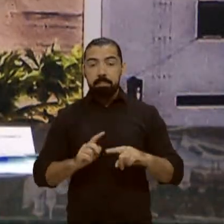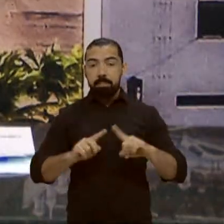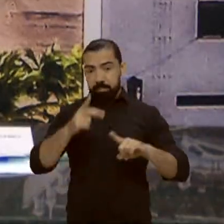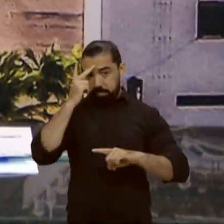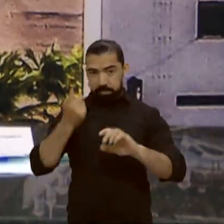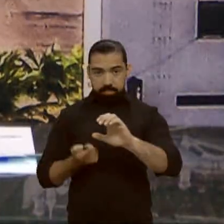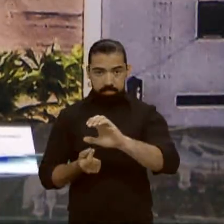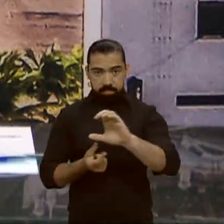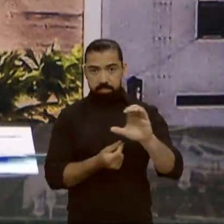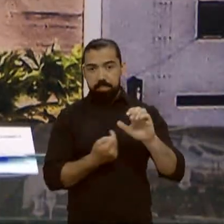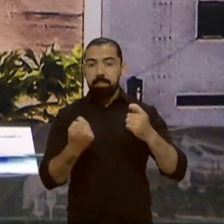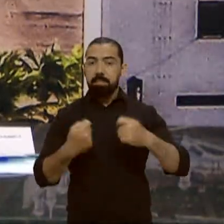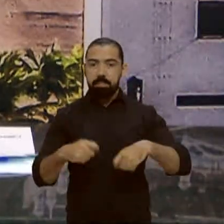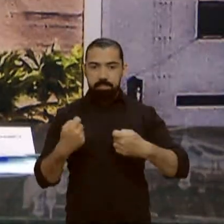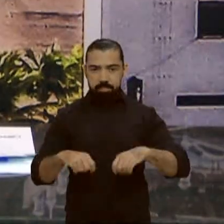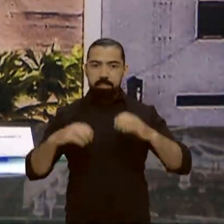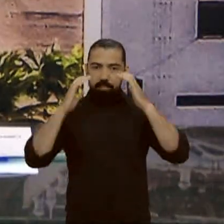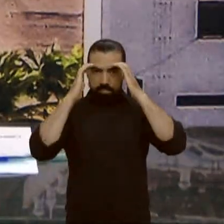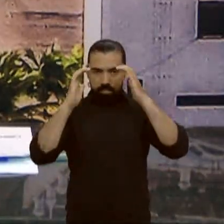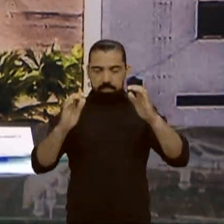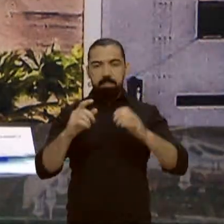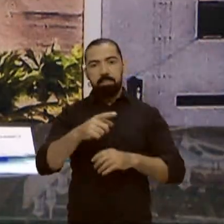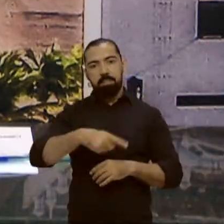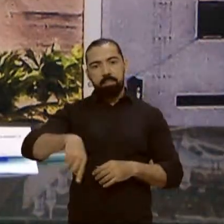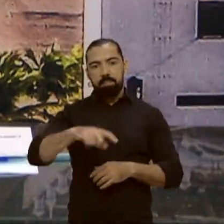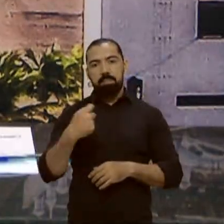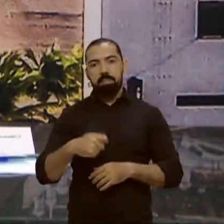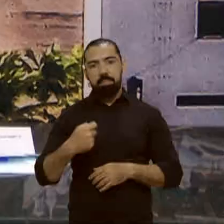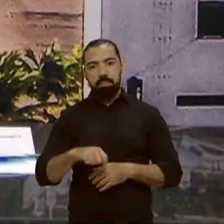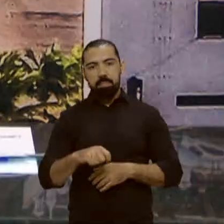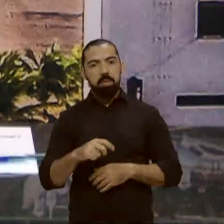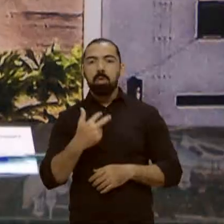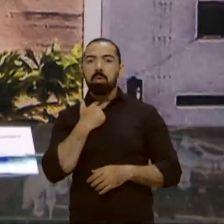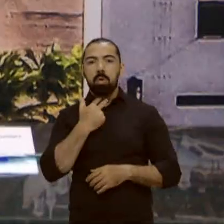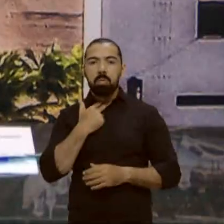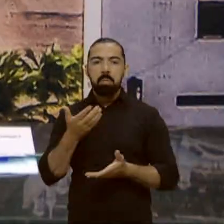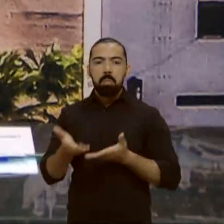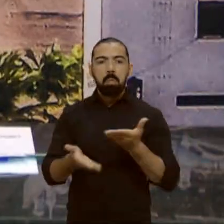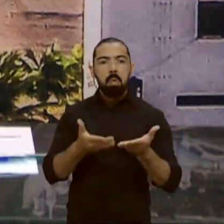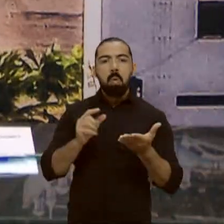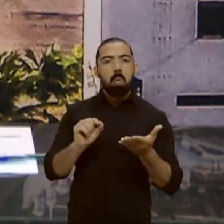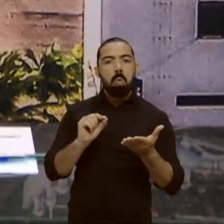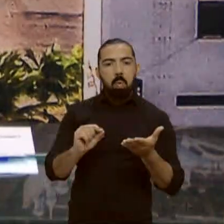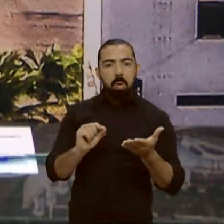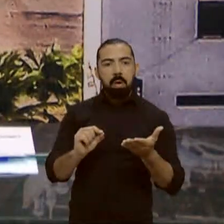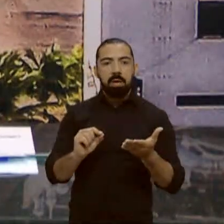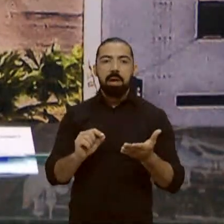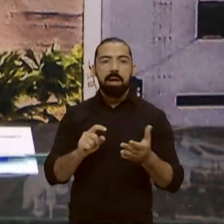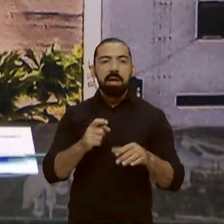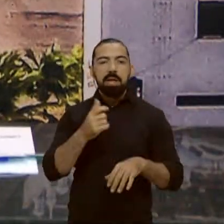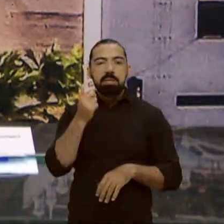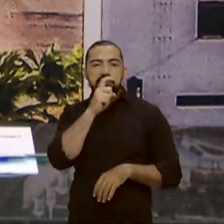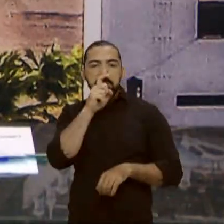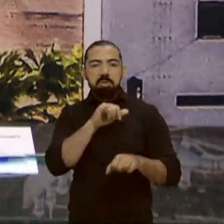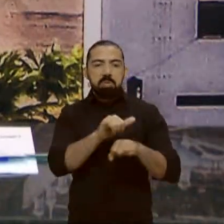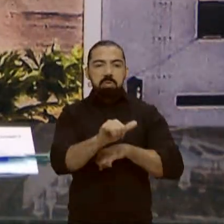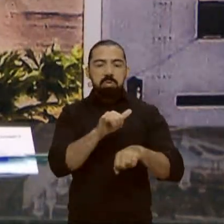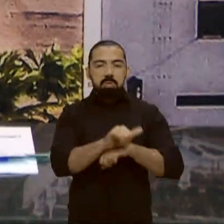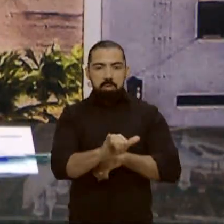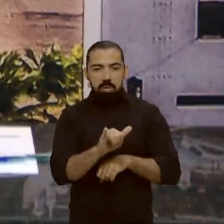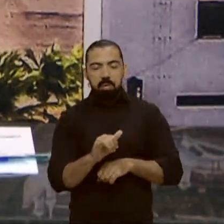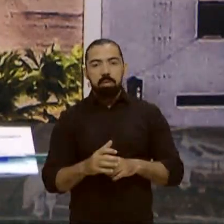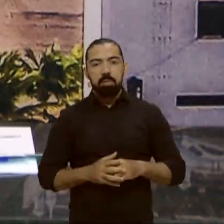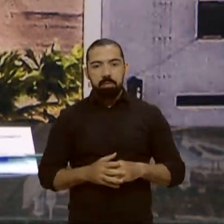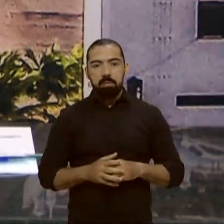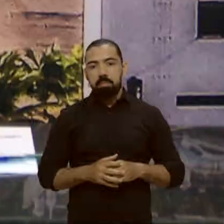consumidor precisa ser respeitado. Não pode ser tratado como alvo de pegadinhas, truques de marketing